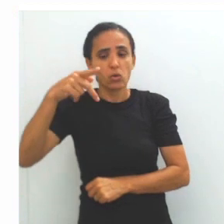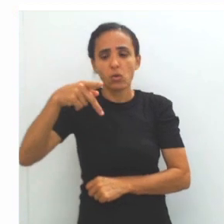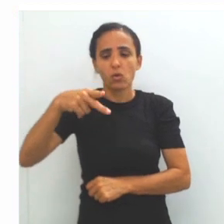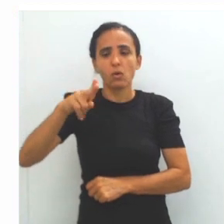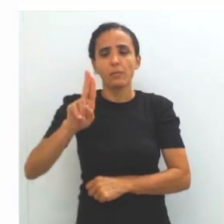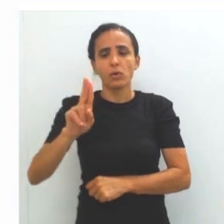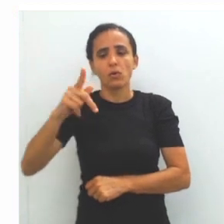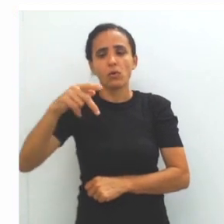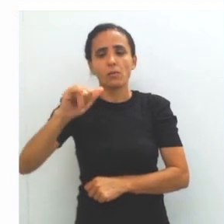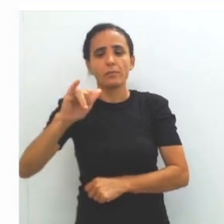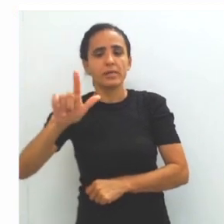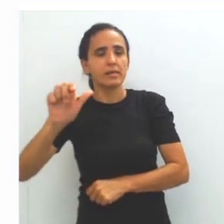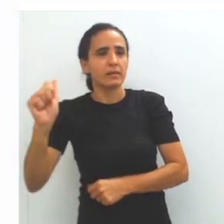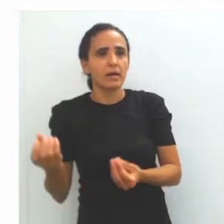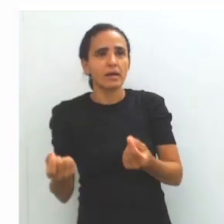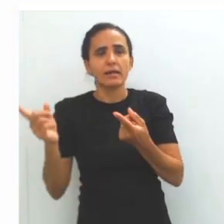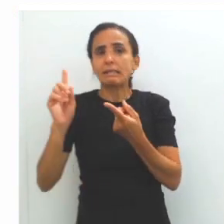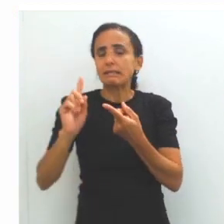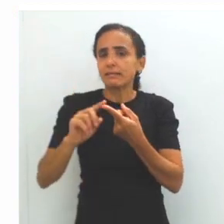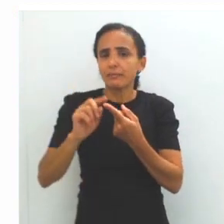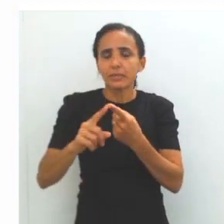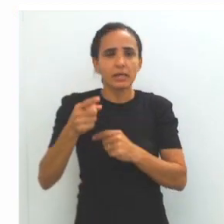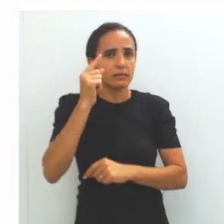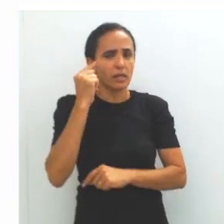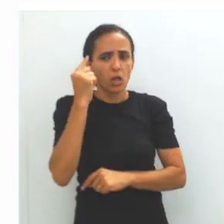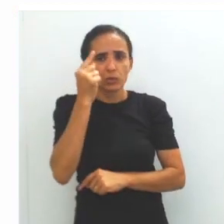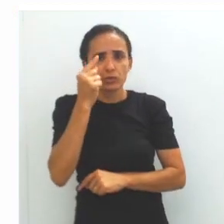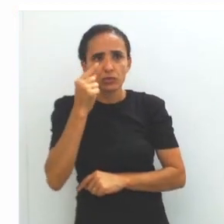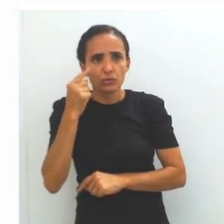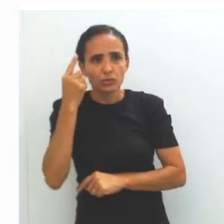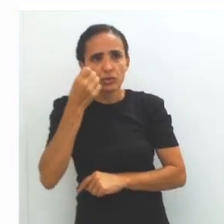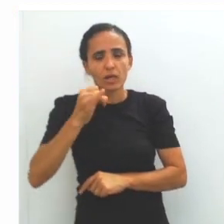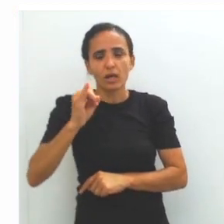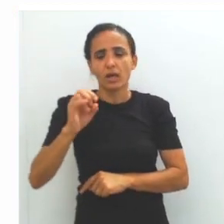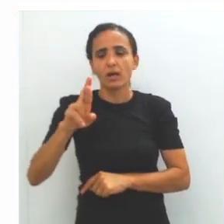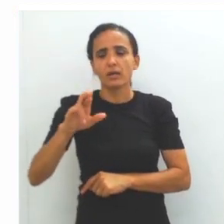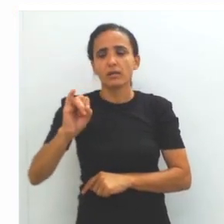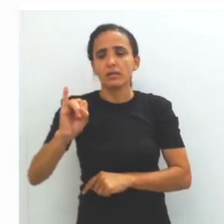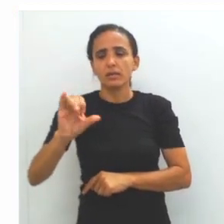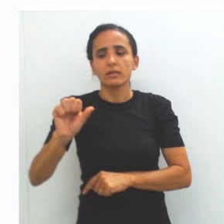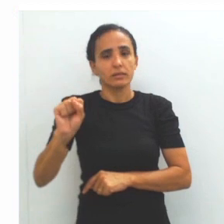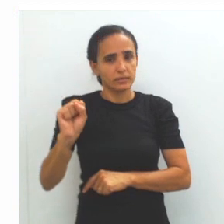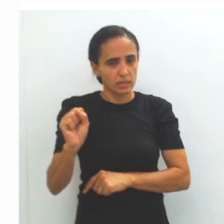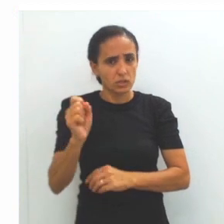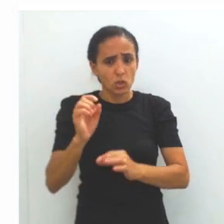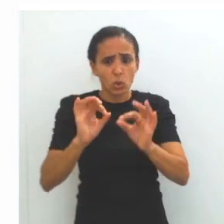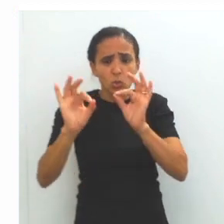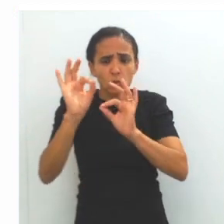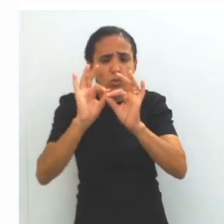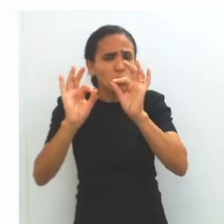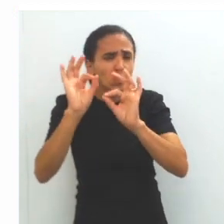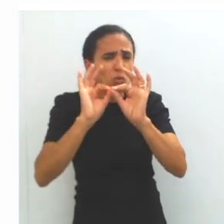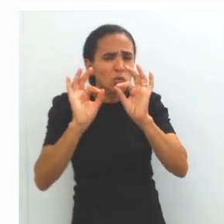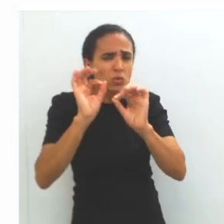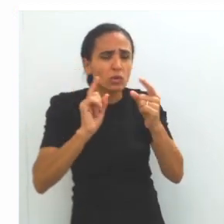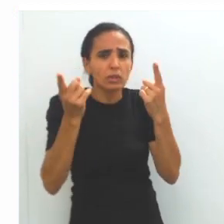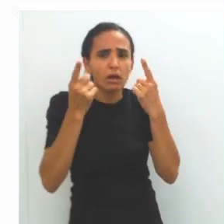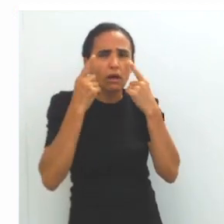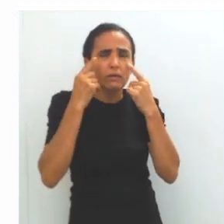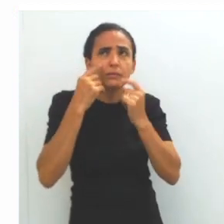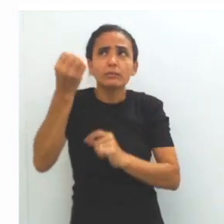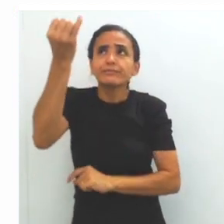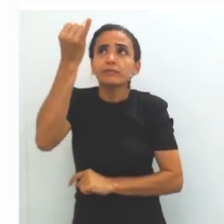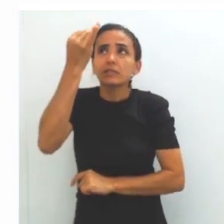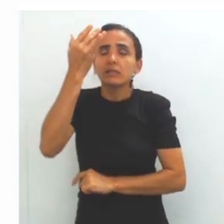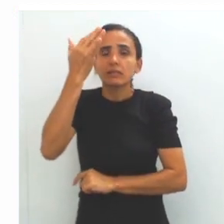pupila e em cima a íris contornando toda a pupila. Tudo isso é a entrada de quê?